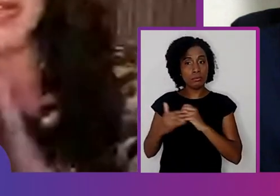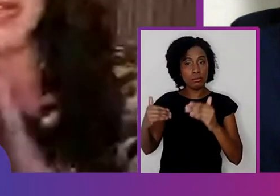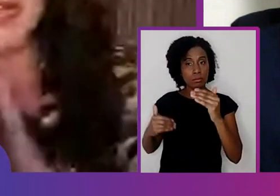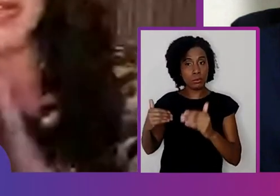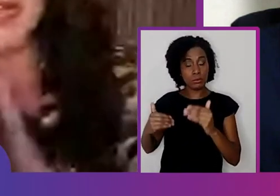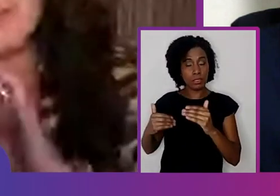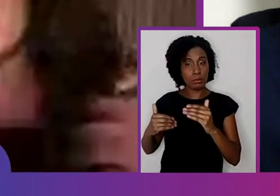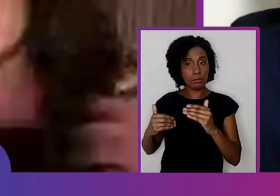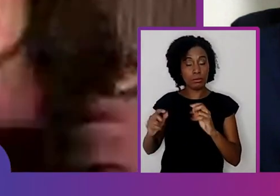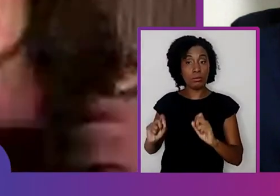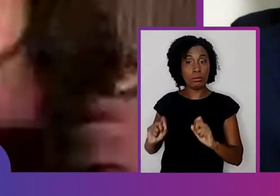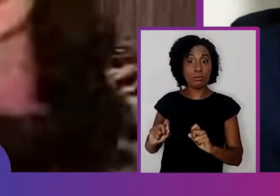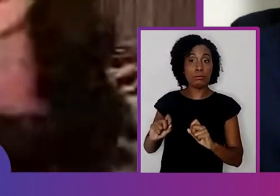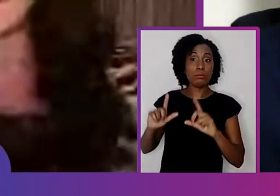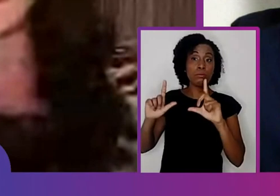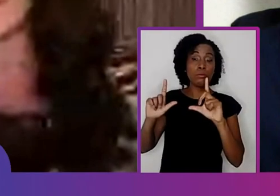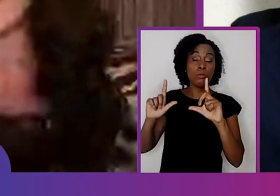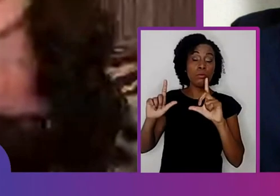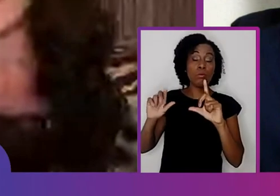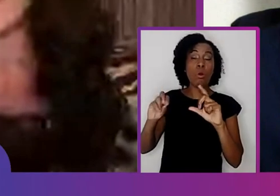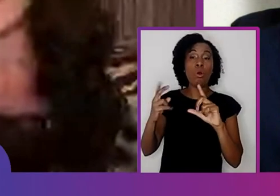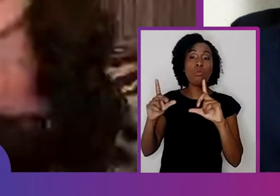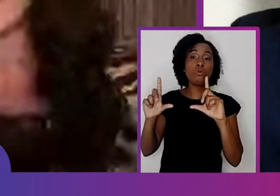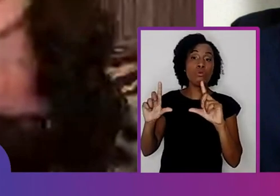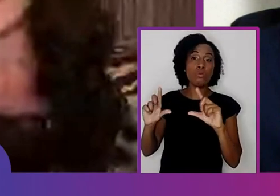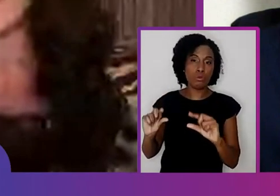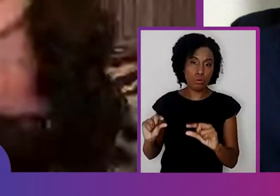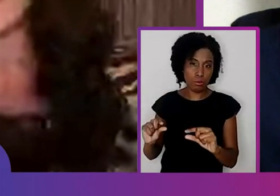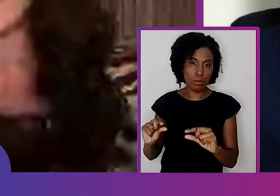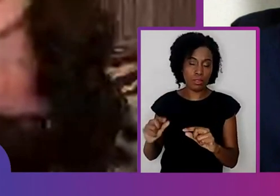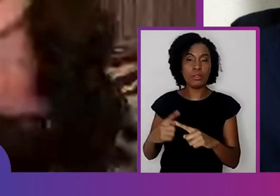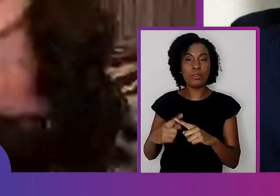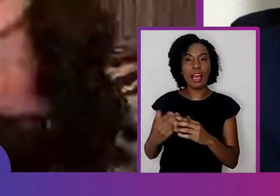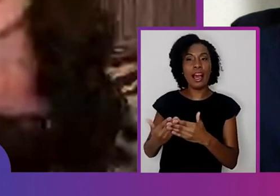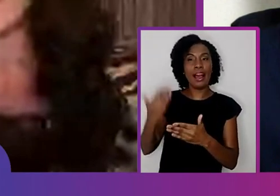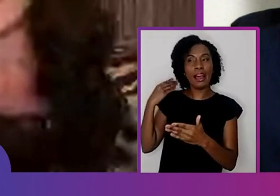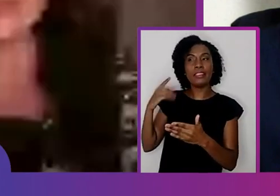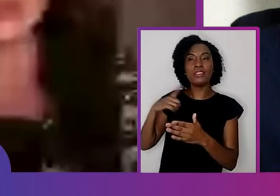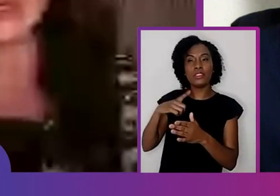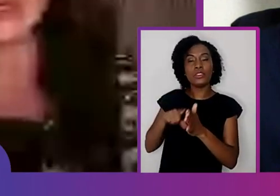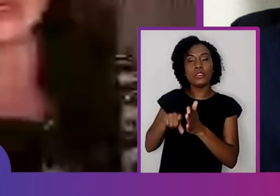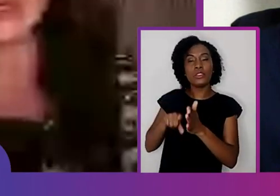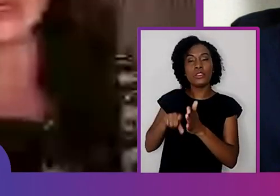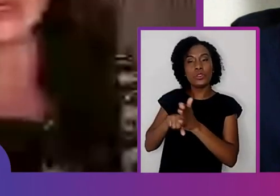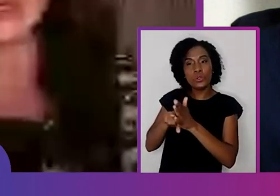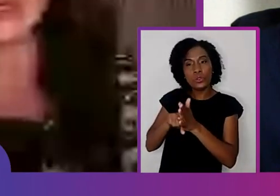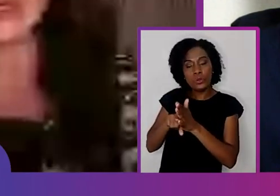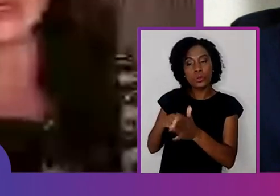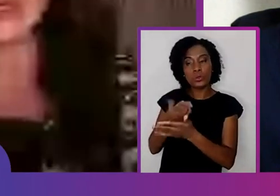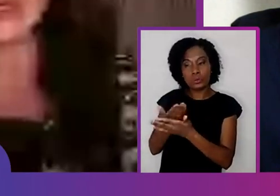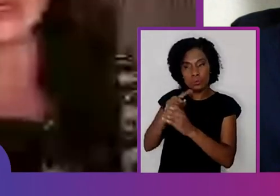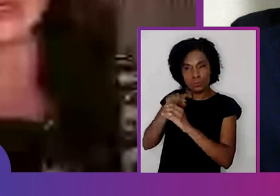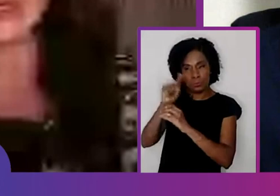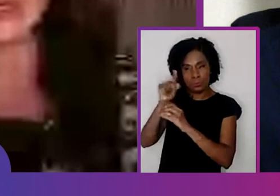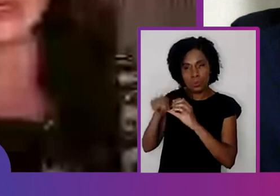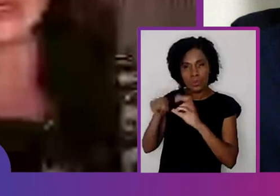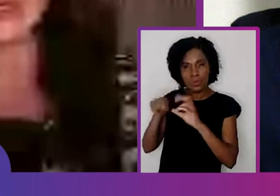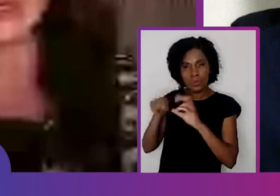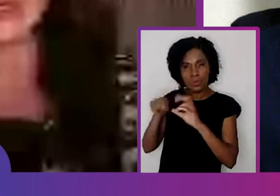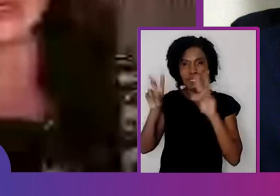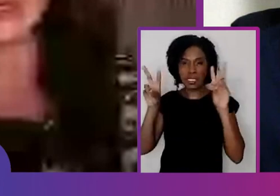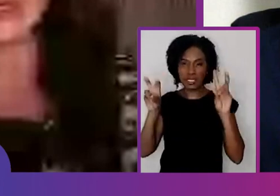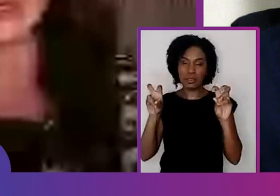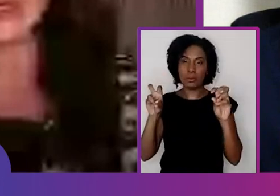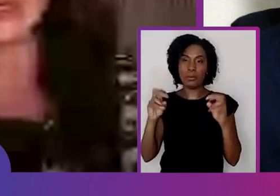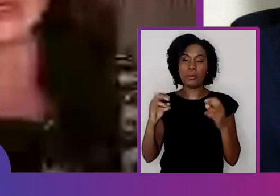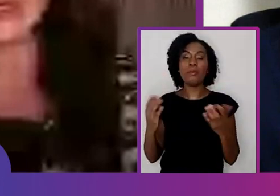tinha muita literatura até antes da pandemia sobre isso especificamente. Mas eu tenho uma sensação de que as coisas foram um pouco